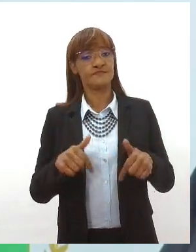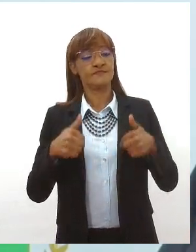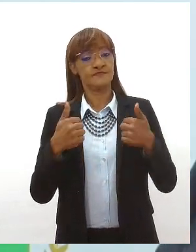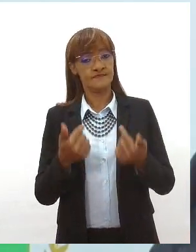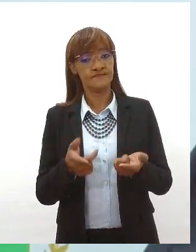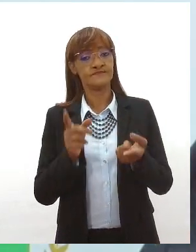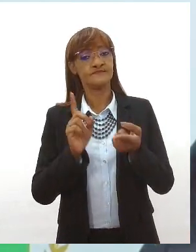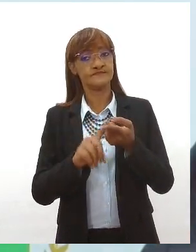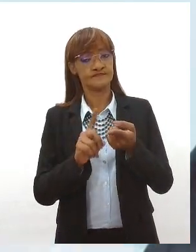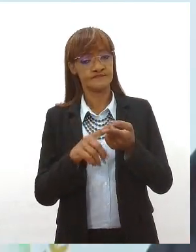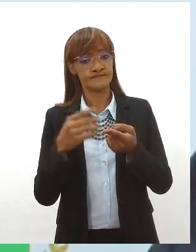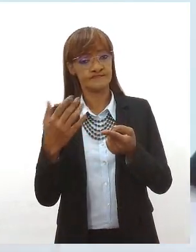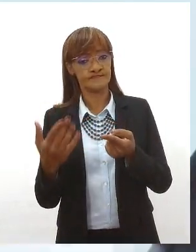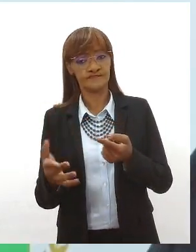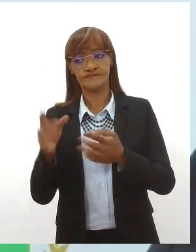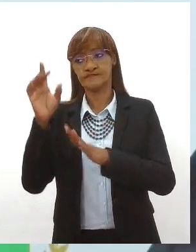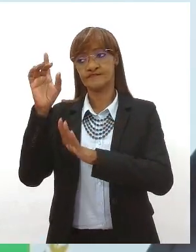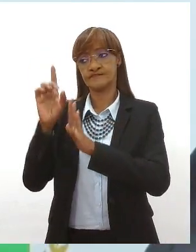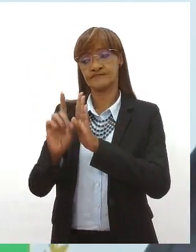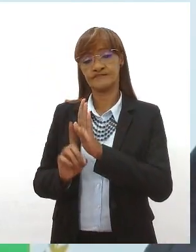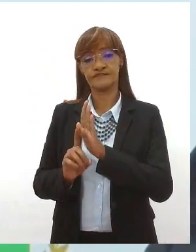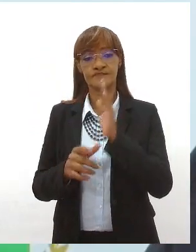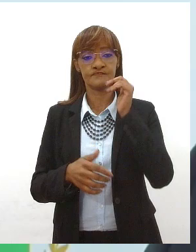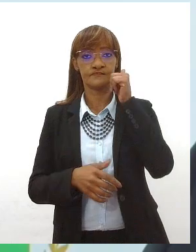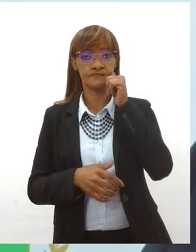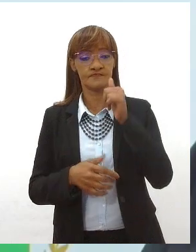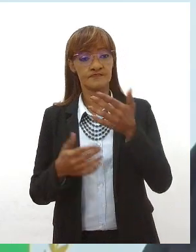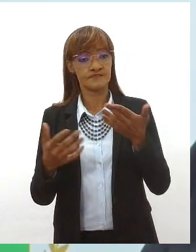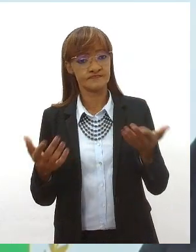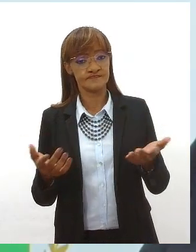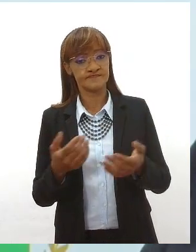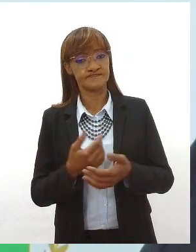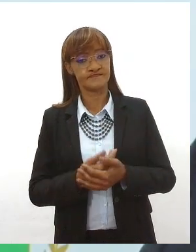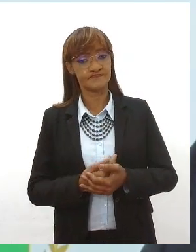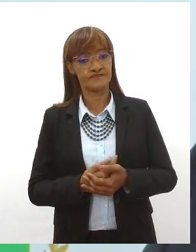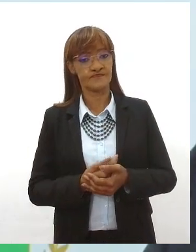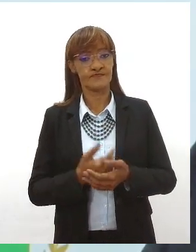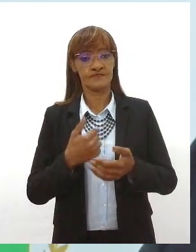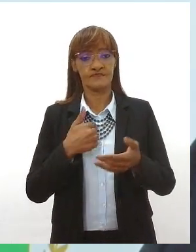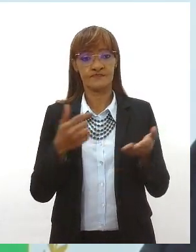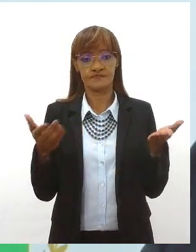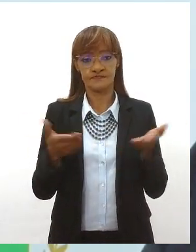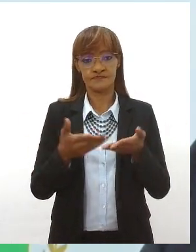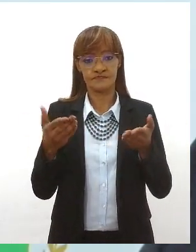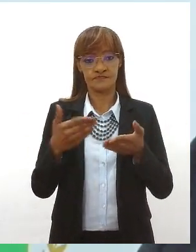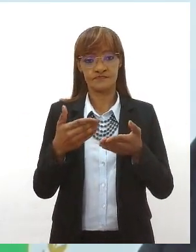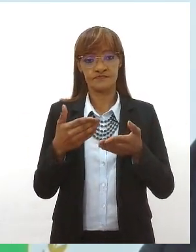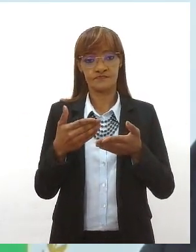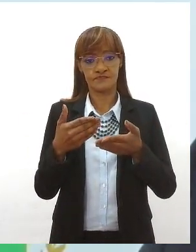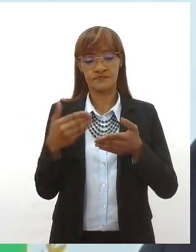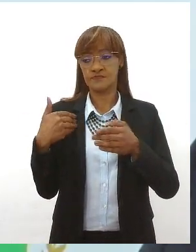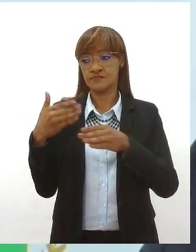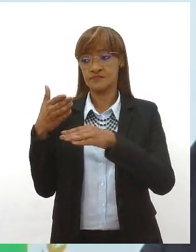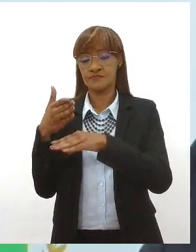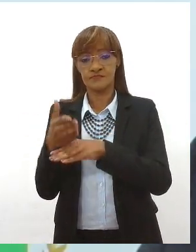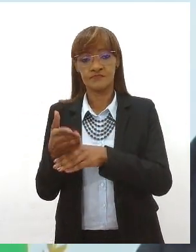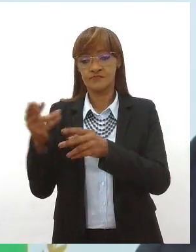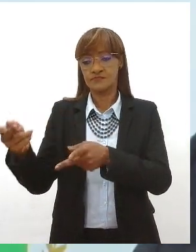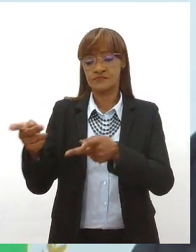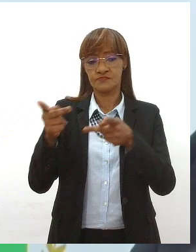das mulheres. Então eu estou saindo para receber as mulheres que estão aqui, né, reivindicando seus direitos,